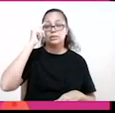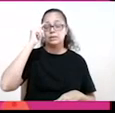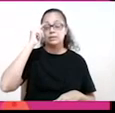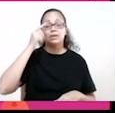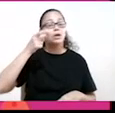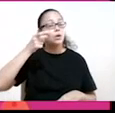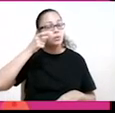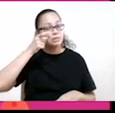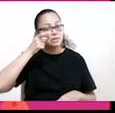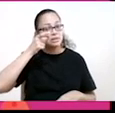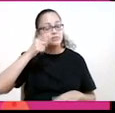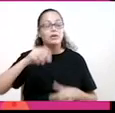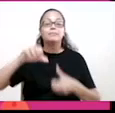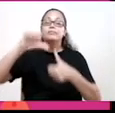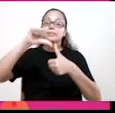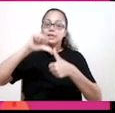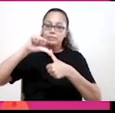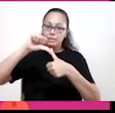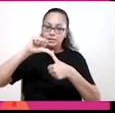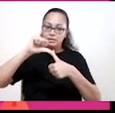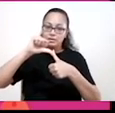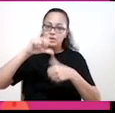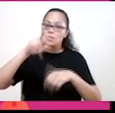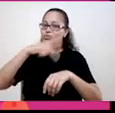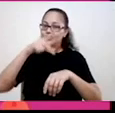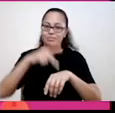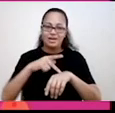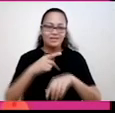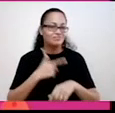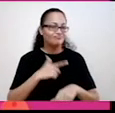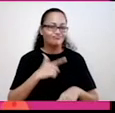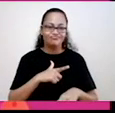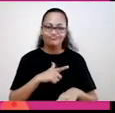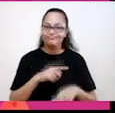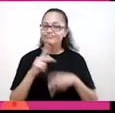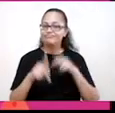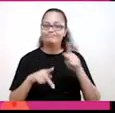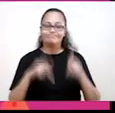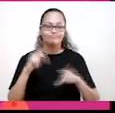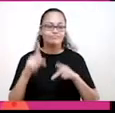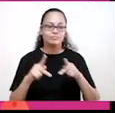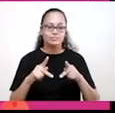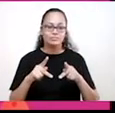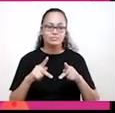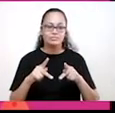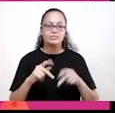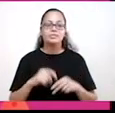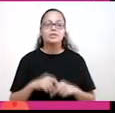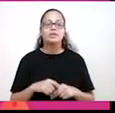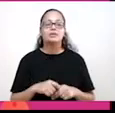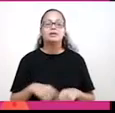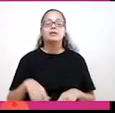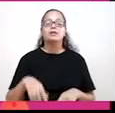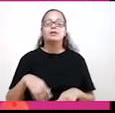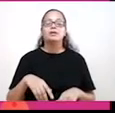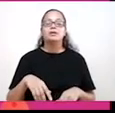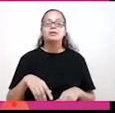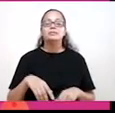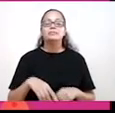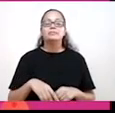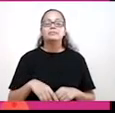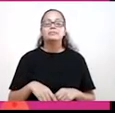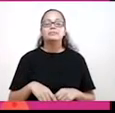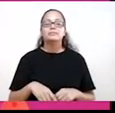aqui na América Central os países não são populosos. O destaque para os países mais populosos são Guatemala, que